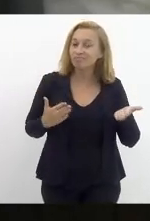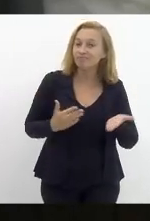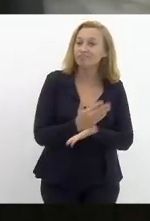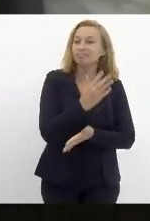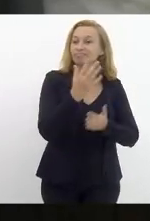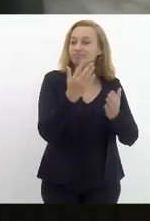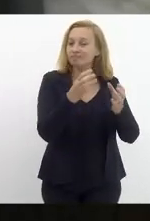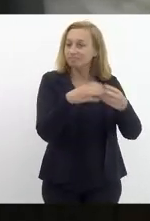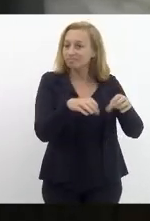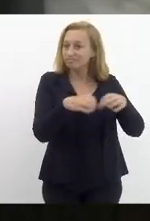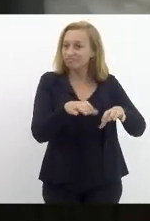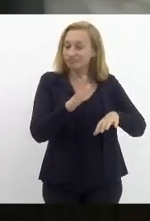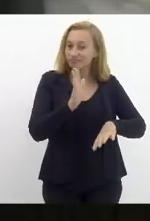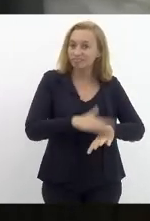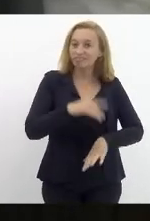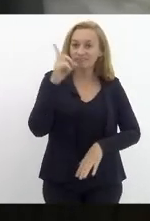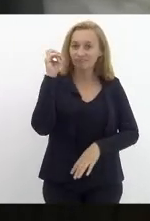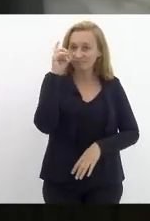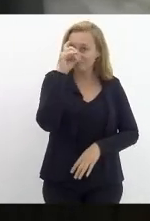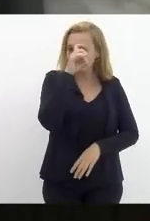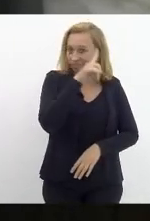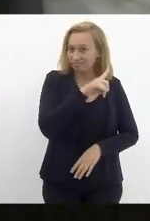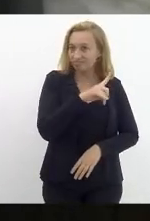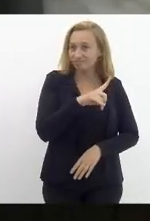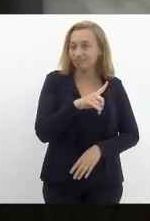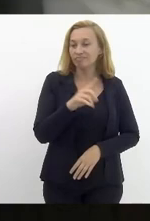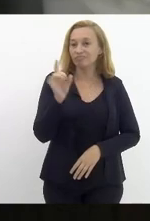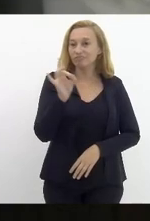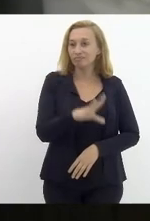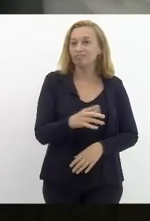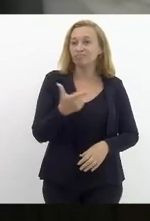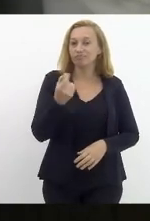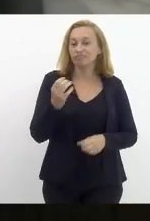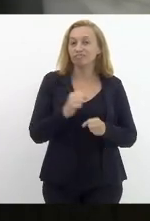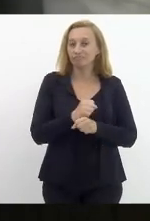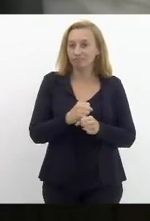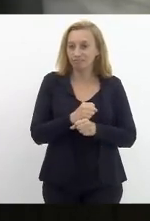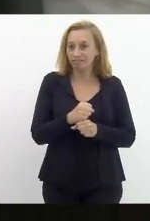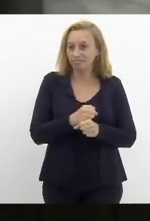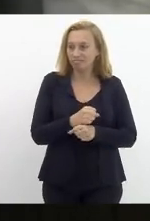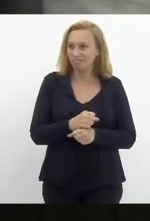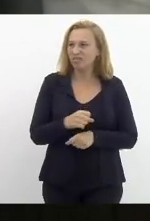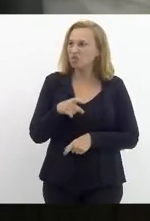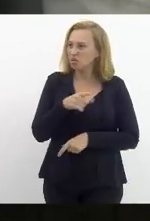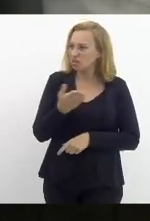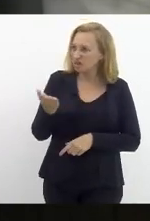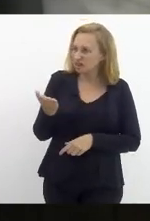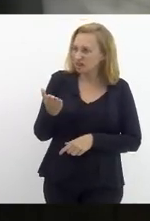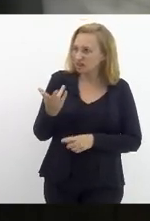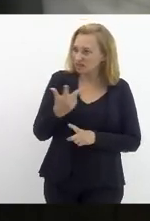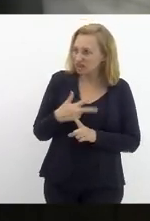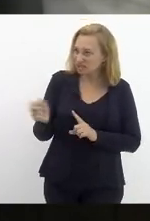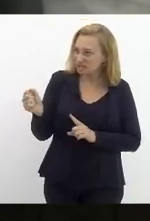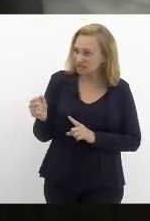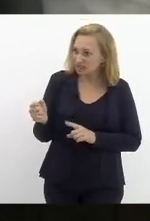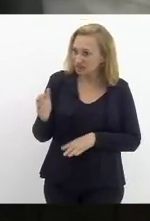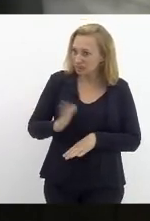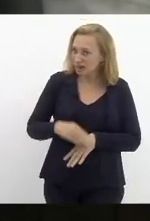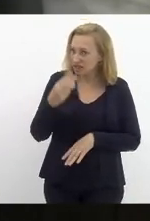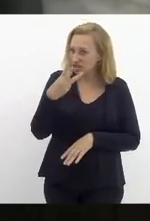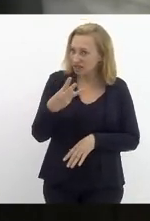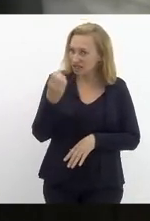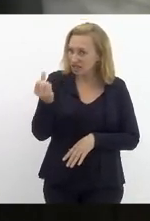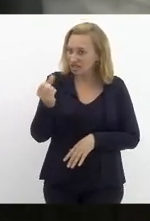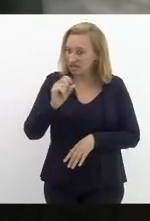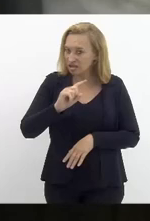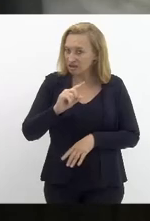concursos mais difíceis, pelo menos dos últimos 20 anos. Não é que vocês vão vencer daqui a mais